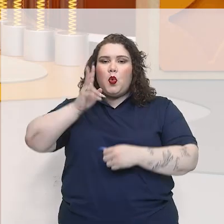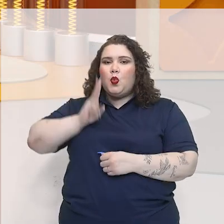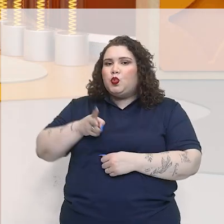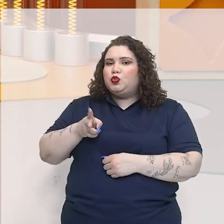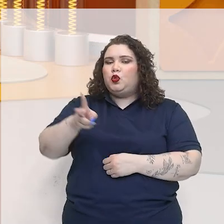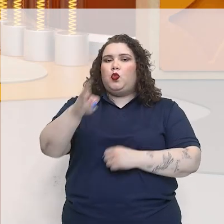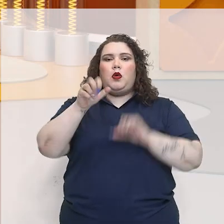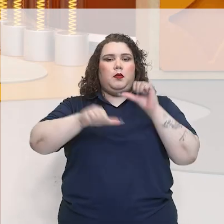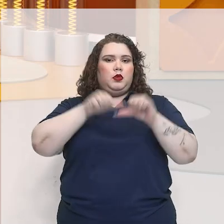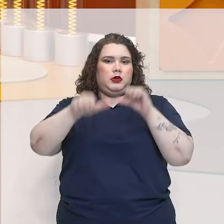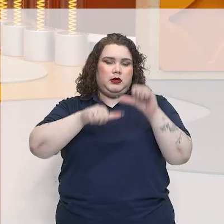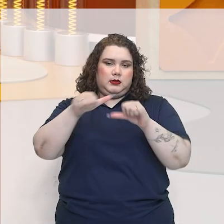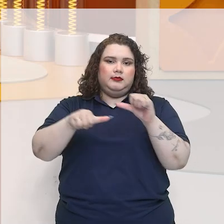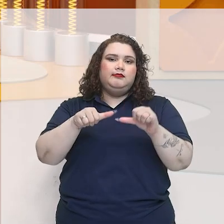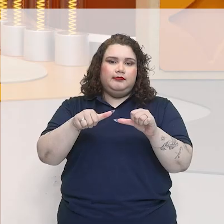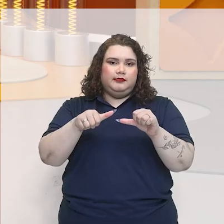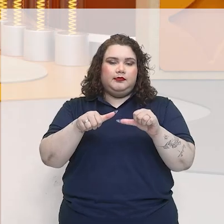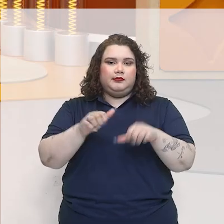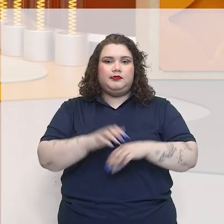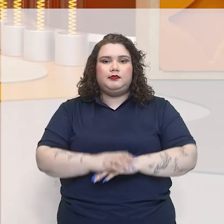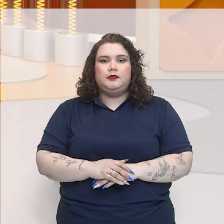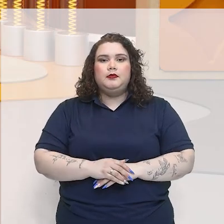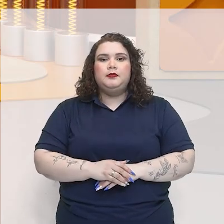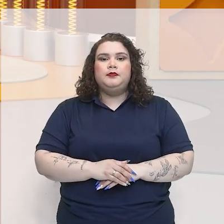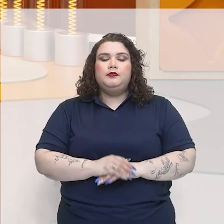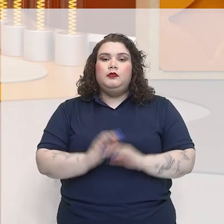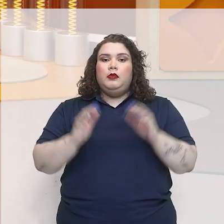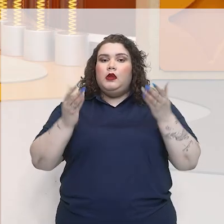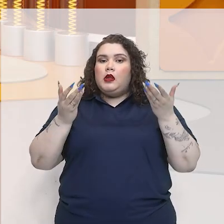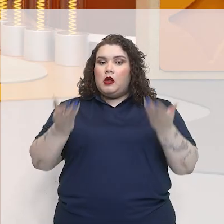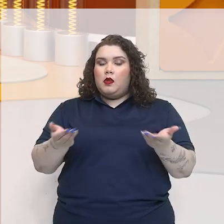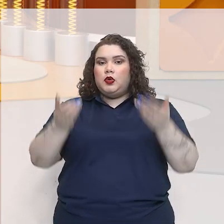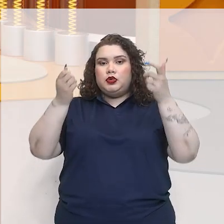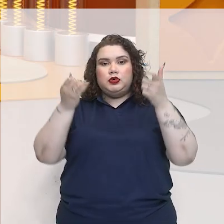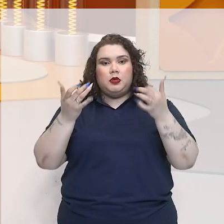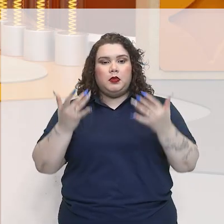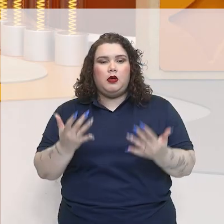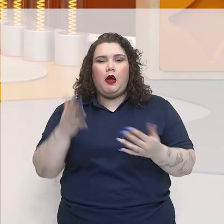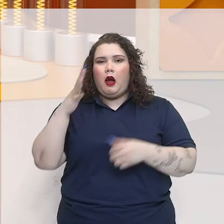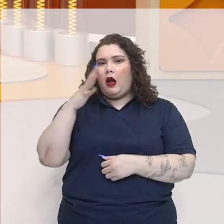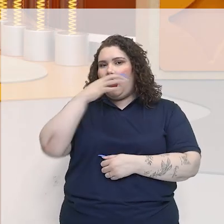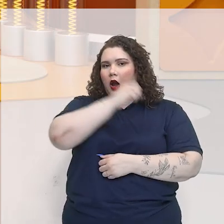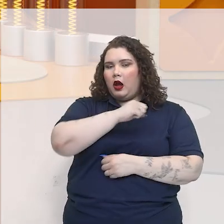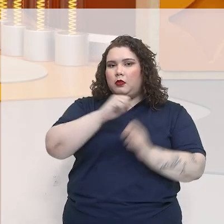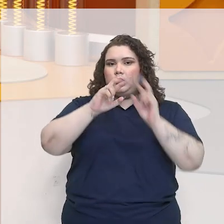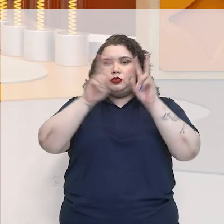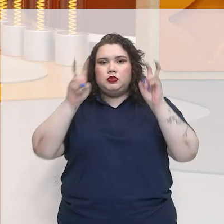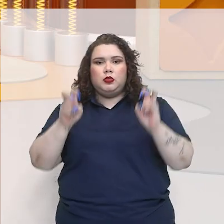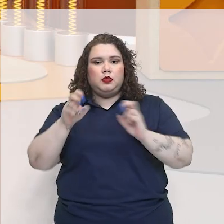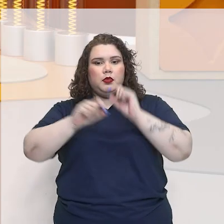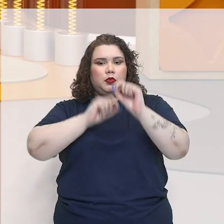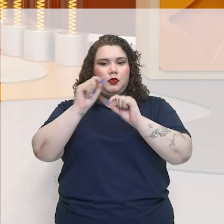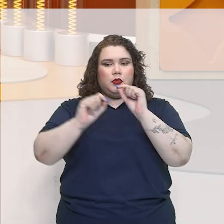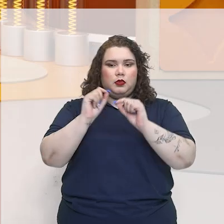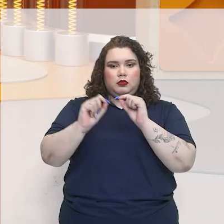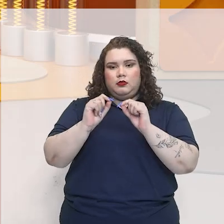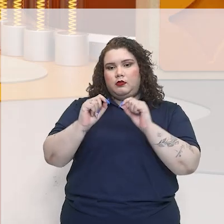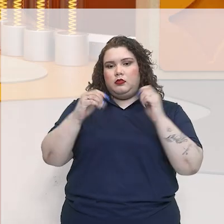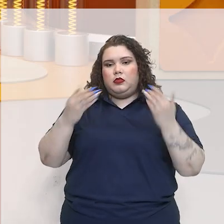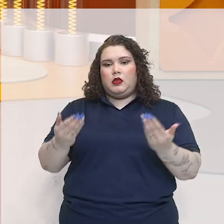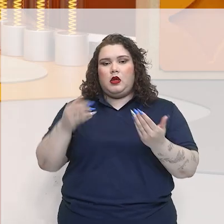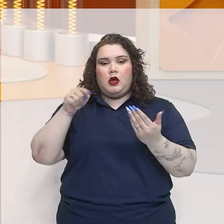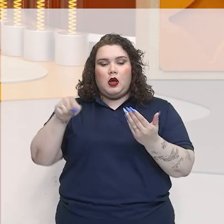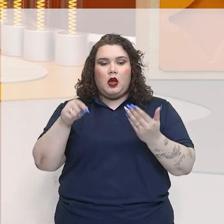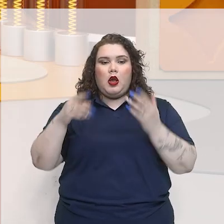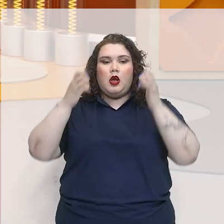permanente transformação, tá? Então, para falar, então, um pouquinho rapidamente para vocês sobre, então, aí a biografia,